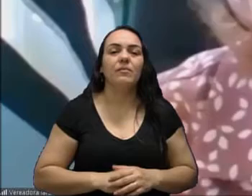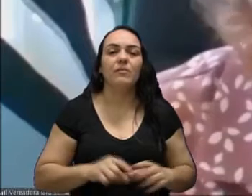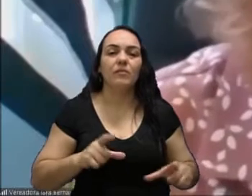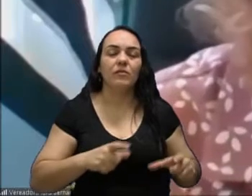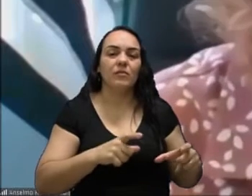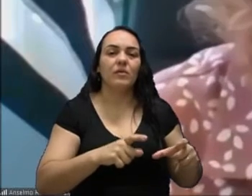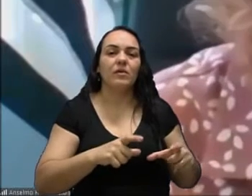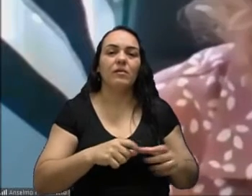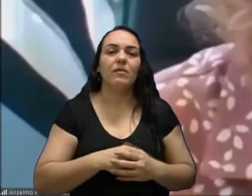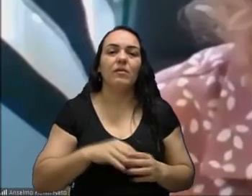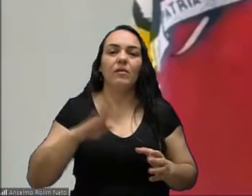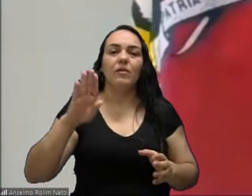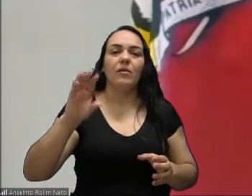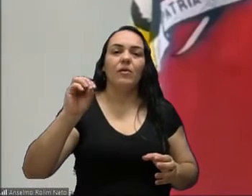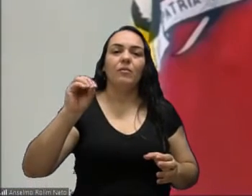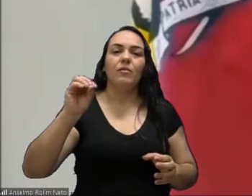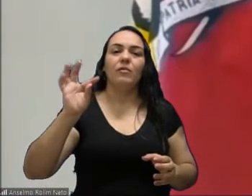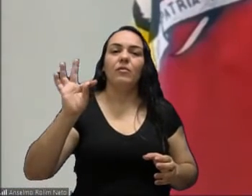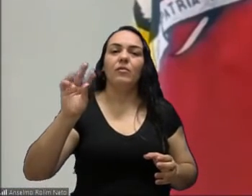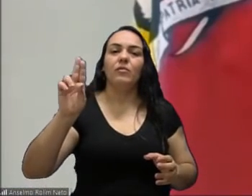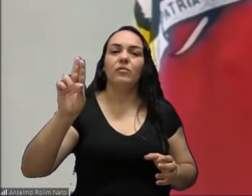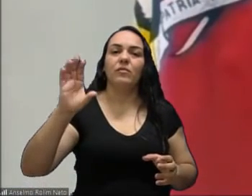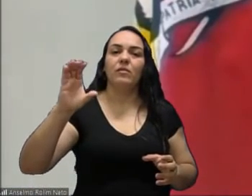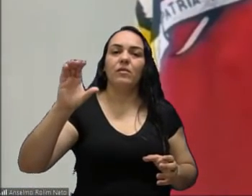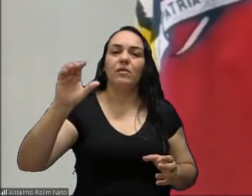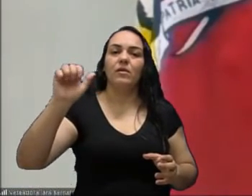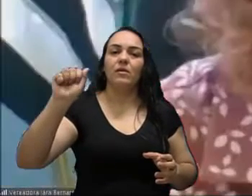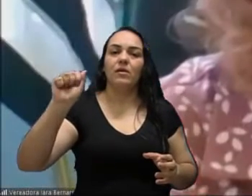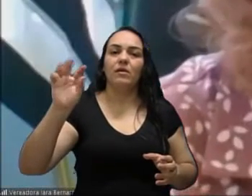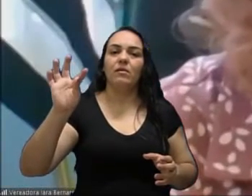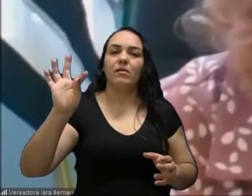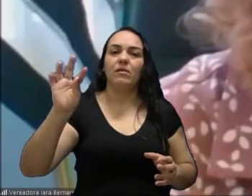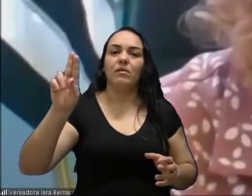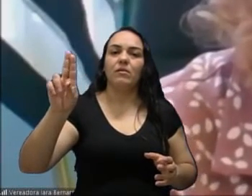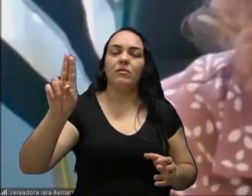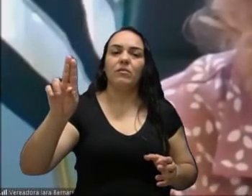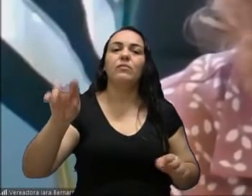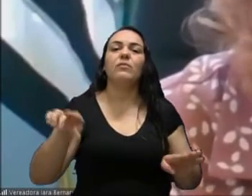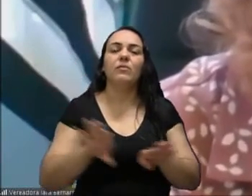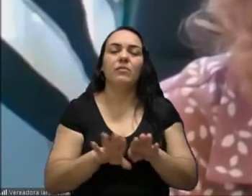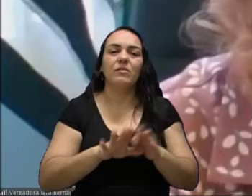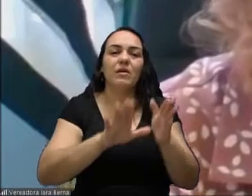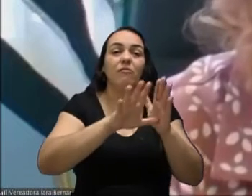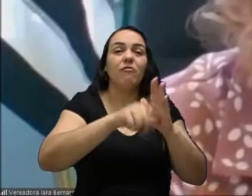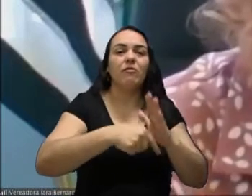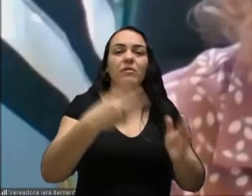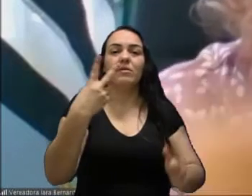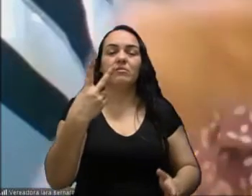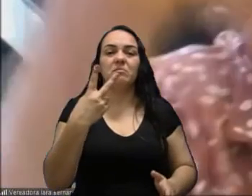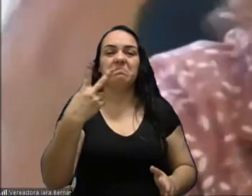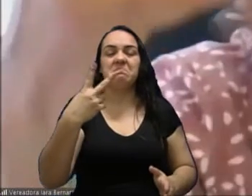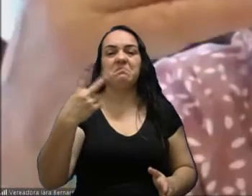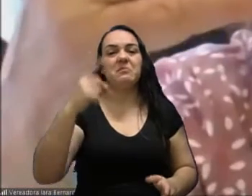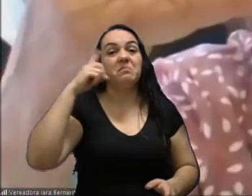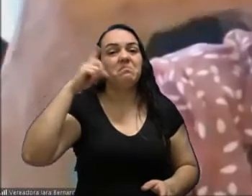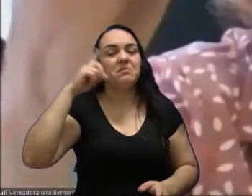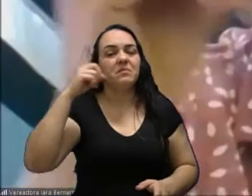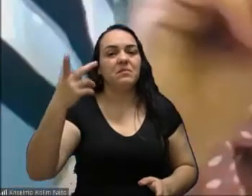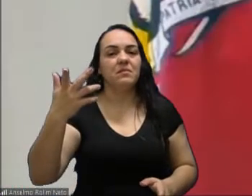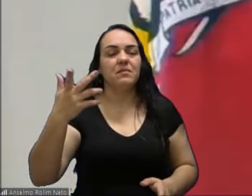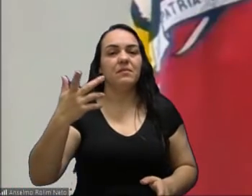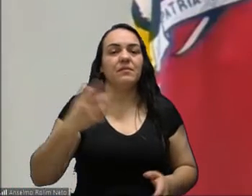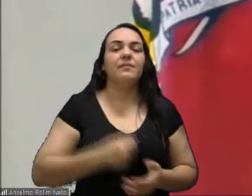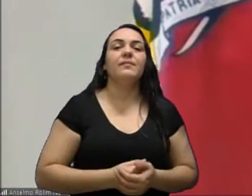dos filhos e dos colegas a escola foi furtada foi furtada duas vezes a fiação e ainda